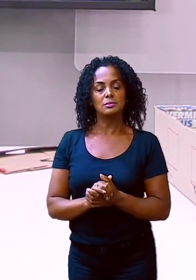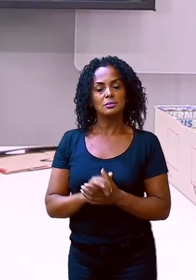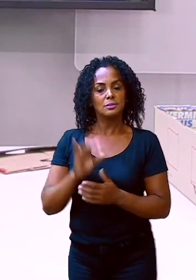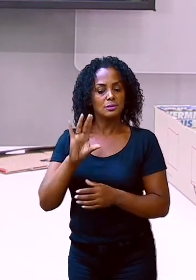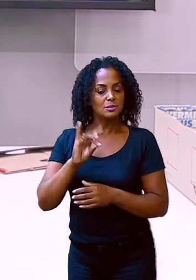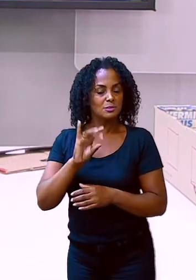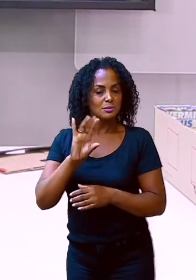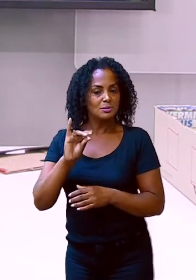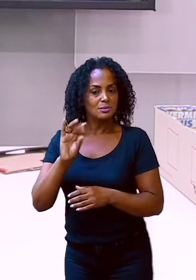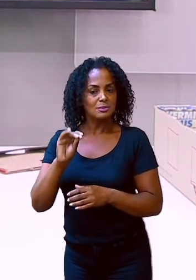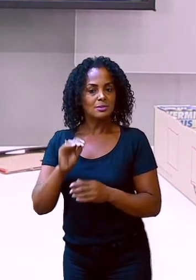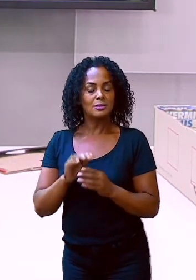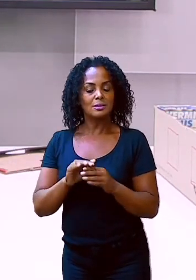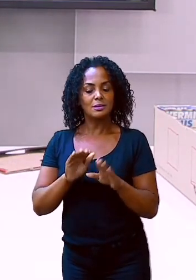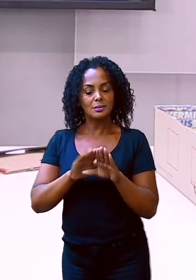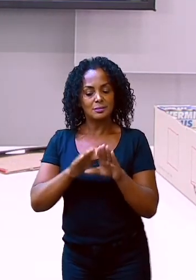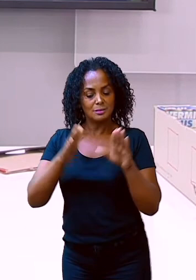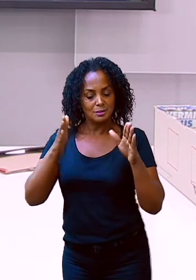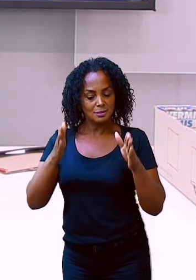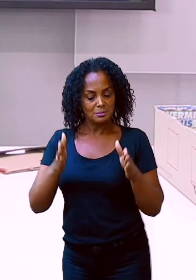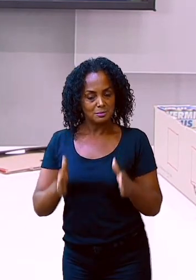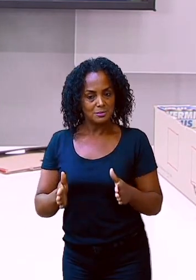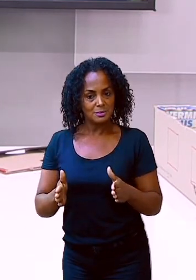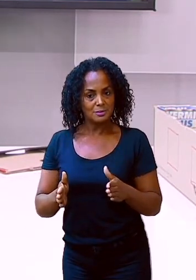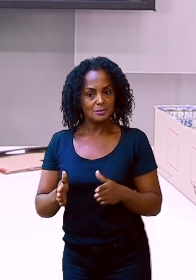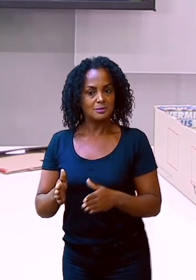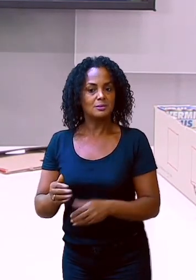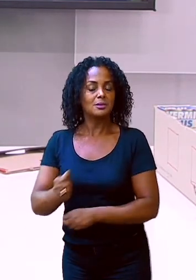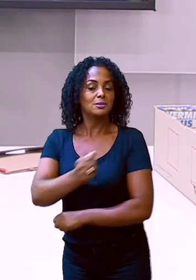Vou colocar mais uma carteira aqui no cantinho.